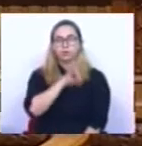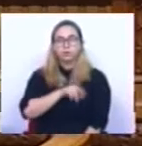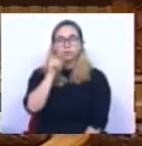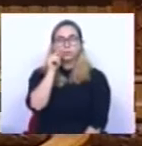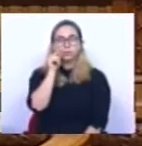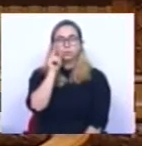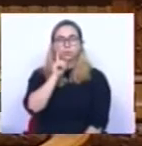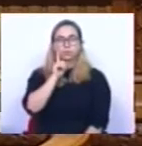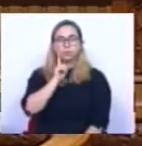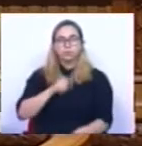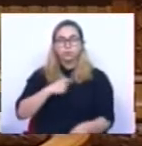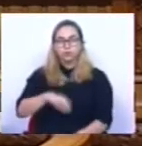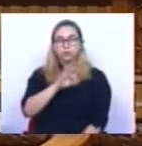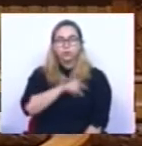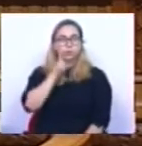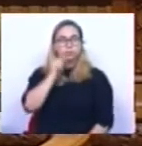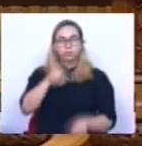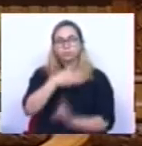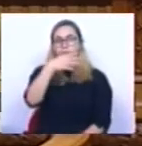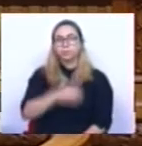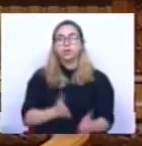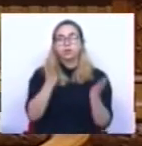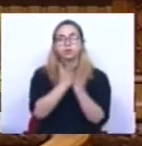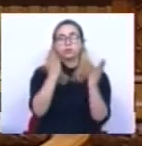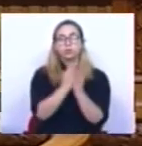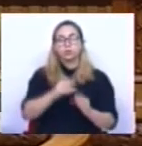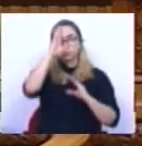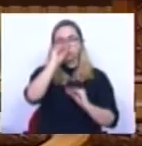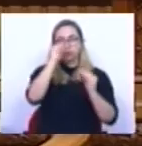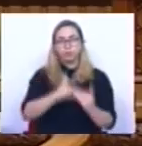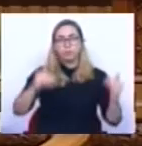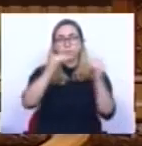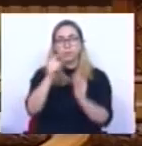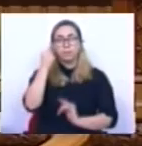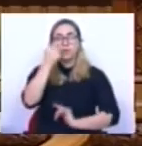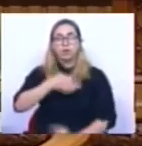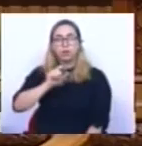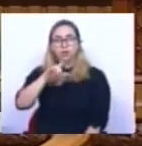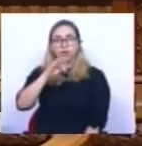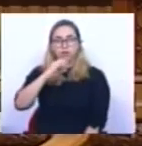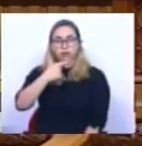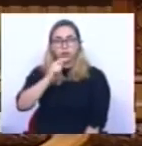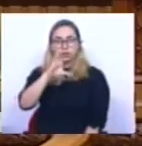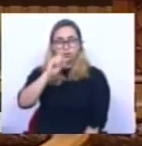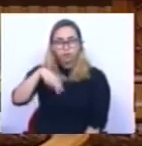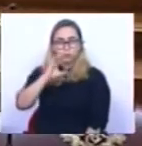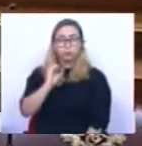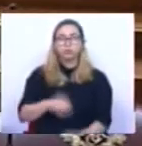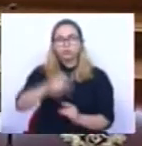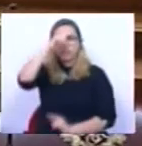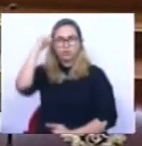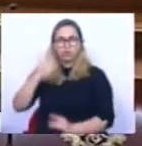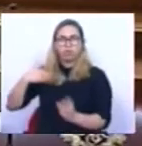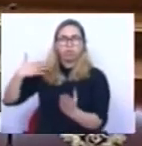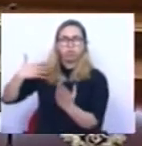Presidente, senhoras e senhores deputados, as instituições de ensino superior, em particular os politécnicos, têm vindo a atravessar grandes dificuldades em